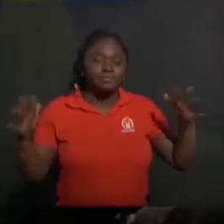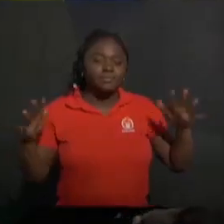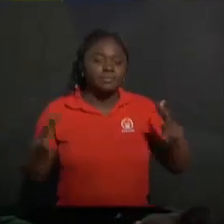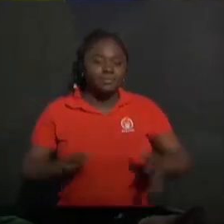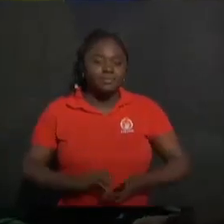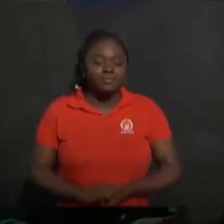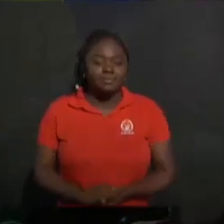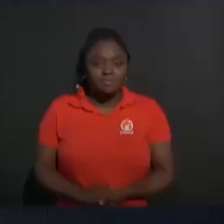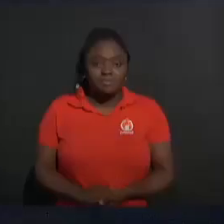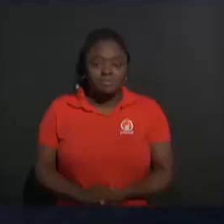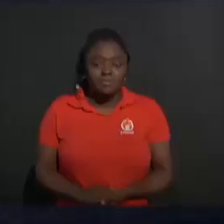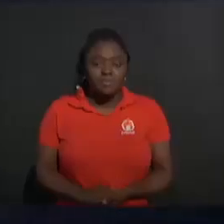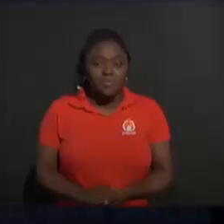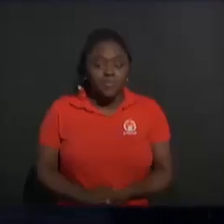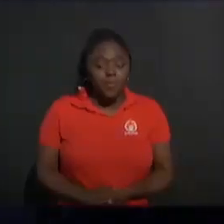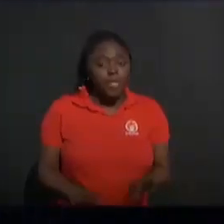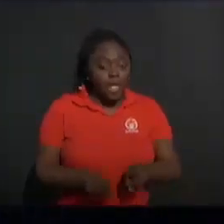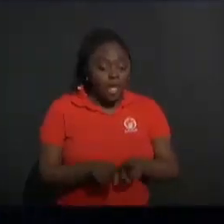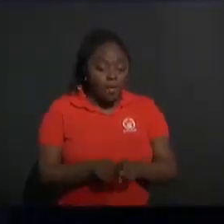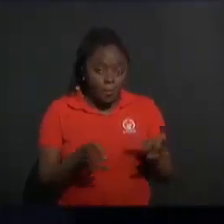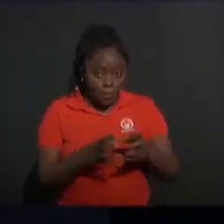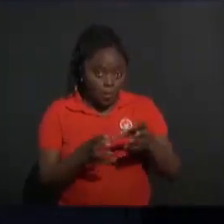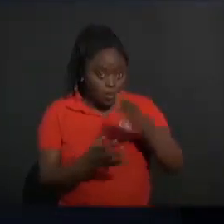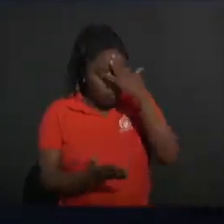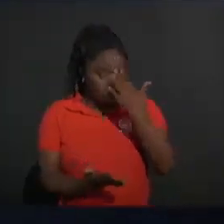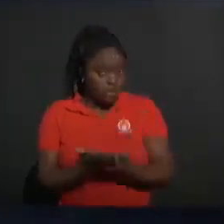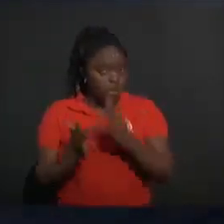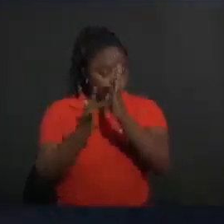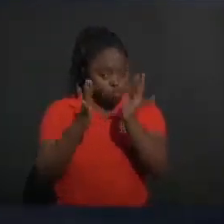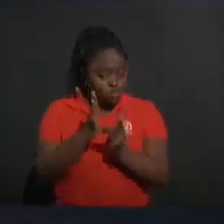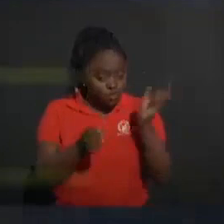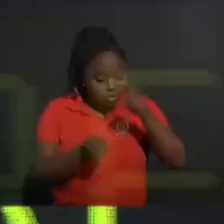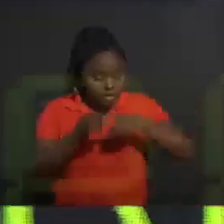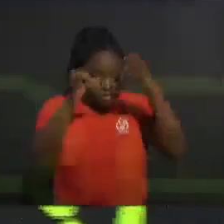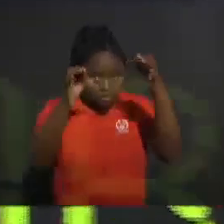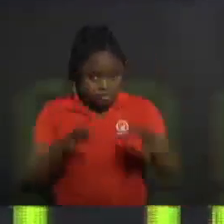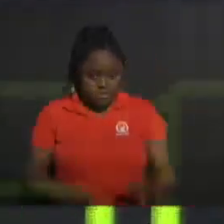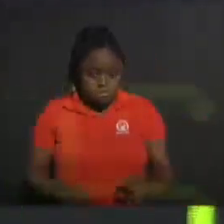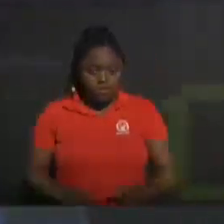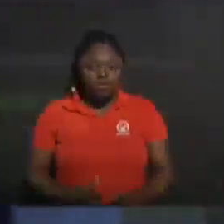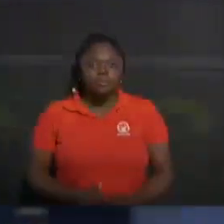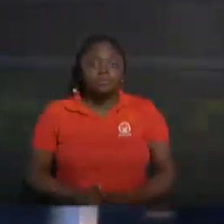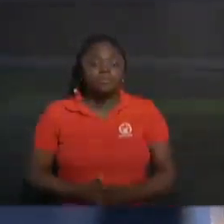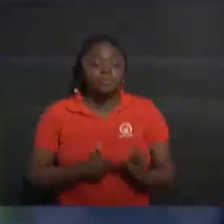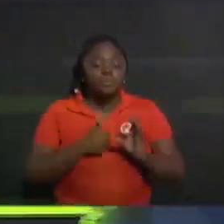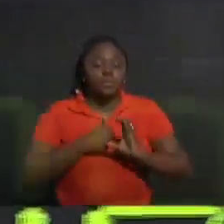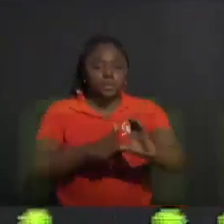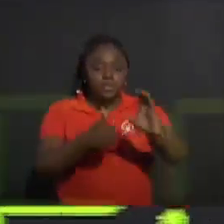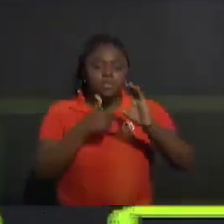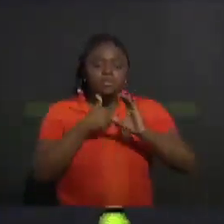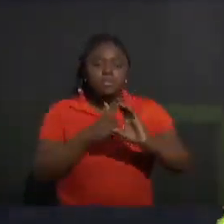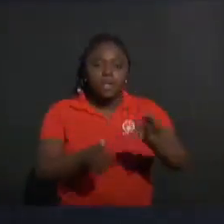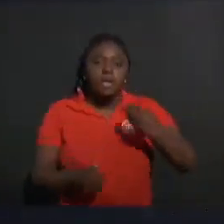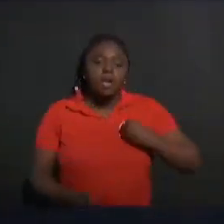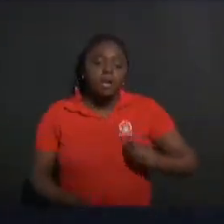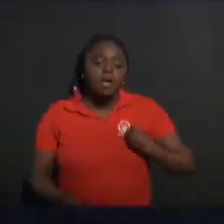Sabe que grupo também acreditava que Jesus ia voltar com certeza nos dias deles? Os cristãos que estavam vivos durante a Primeira e a Segunda Guerra Mundial.